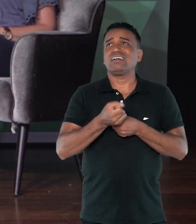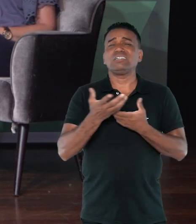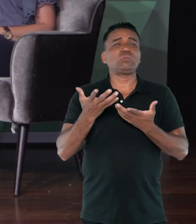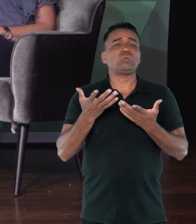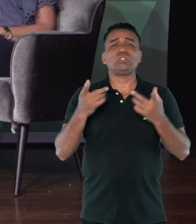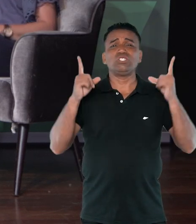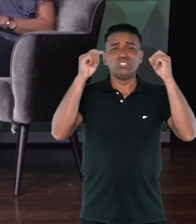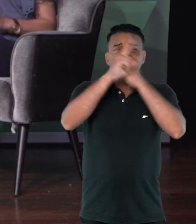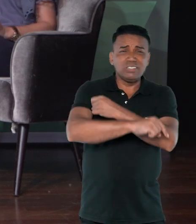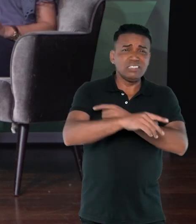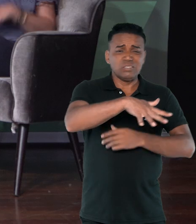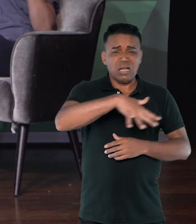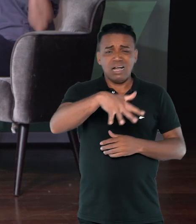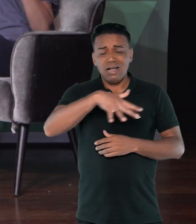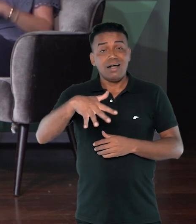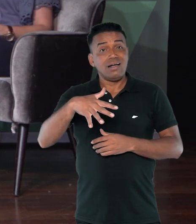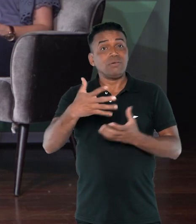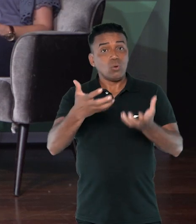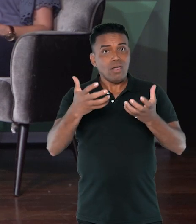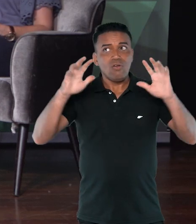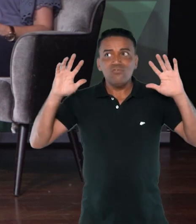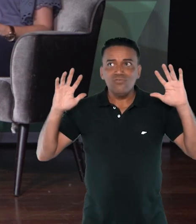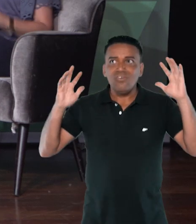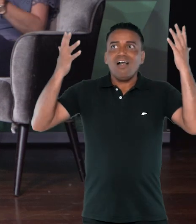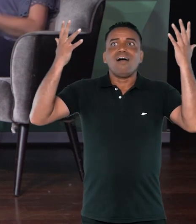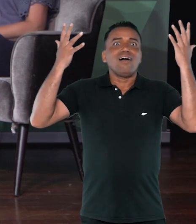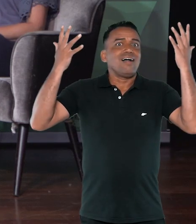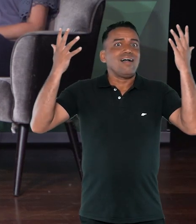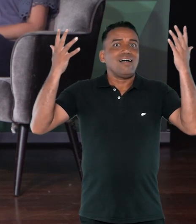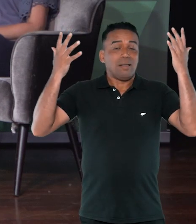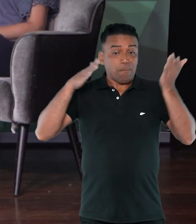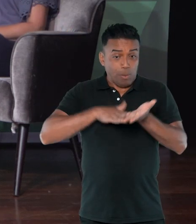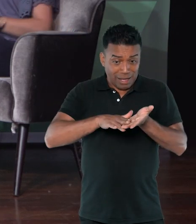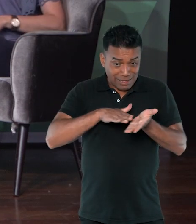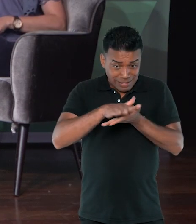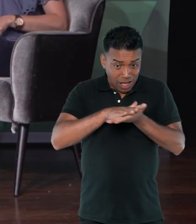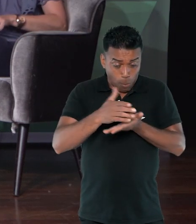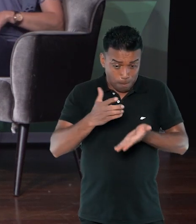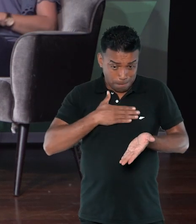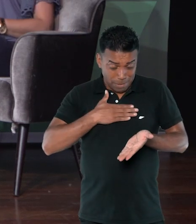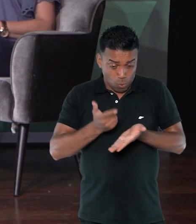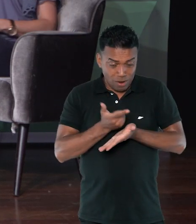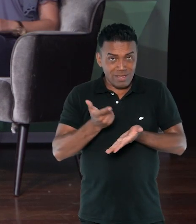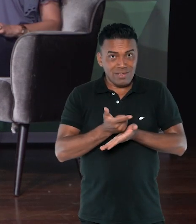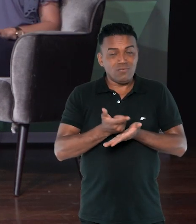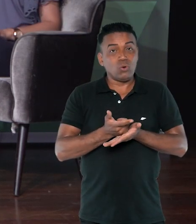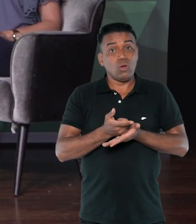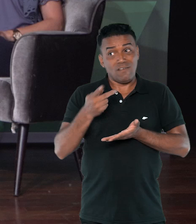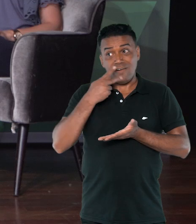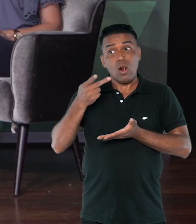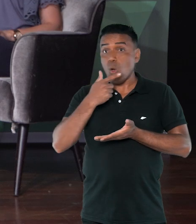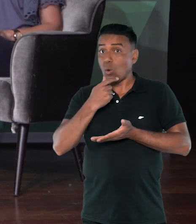maravilhoso. E o Joubert falou que dava, mas foi a toque de caixa. Então, quando ela marcou a reunião para me apresentar, eu fui